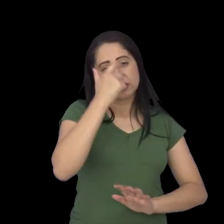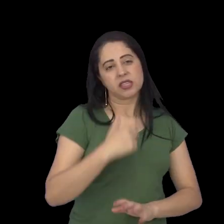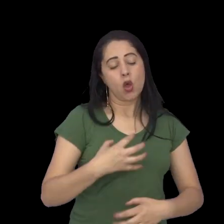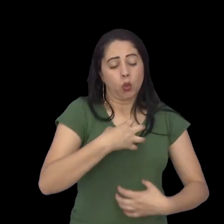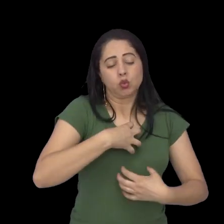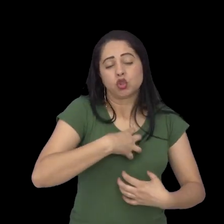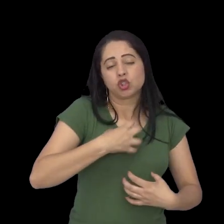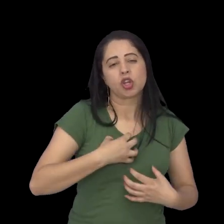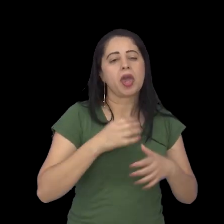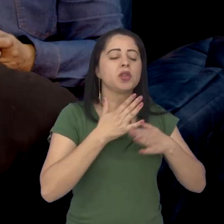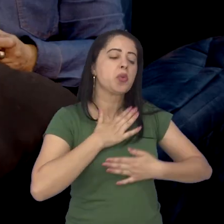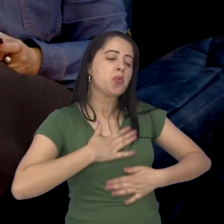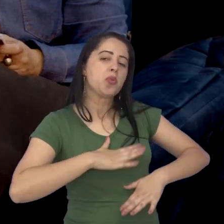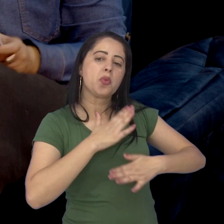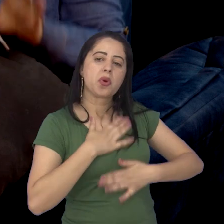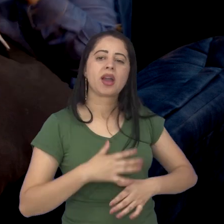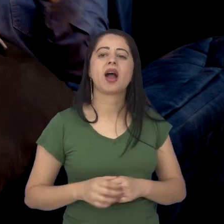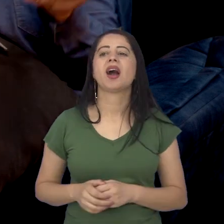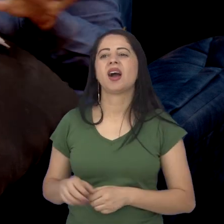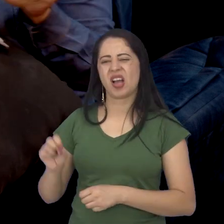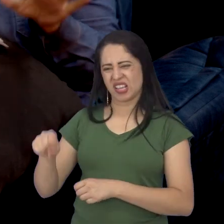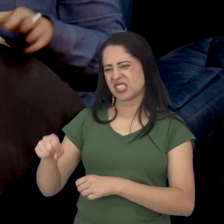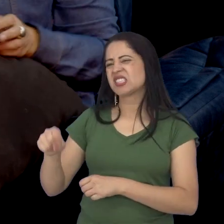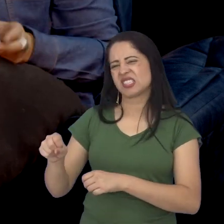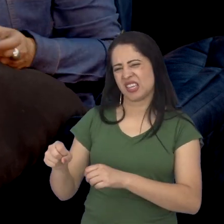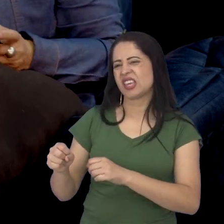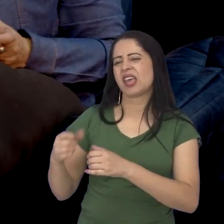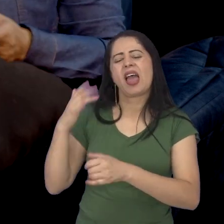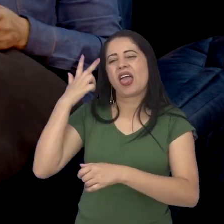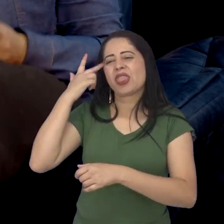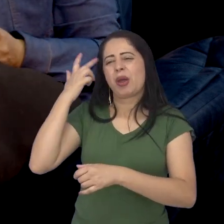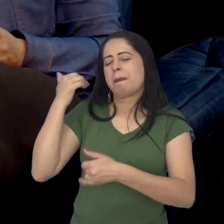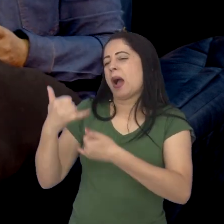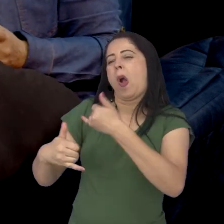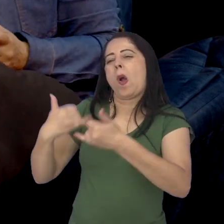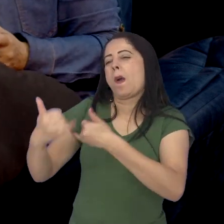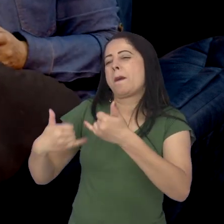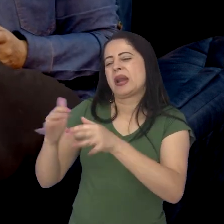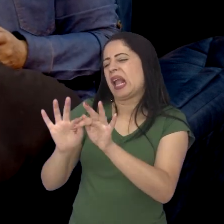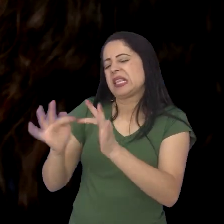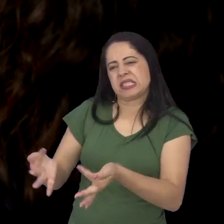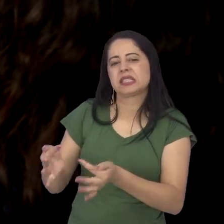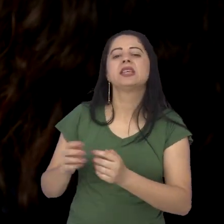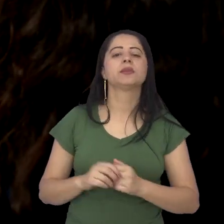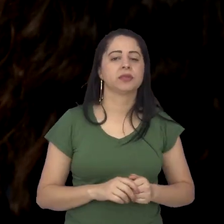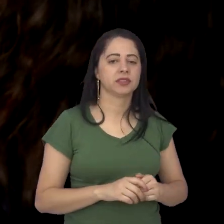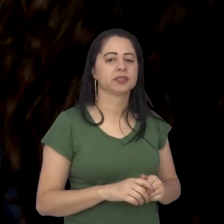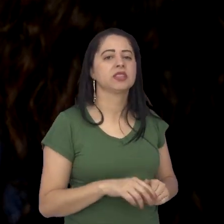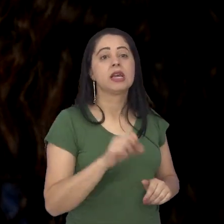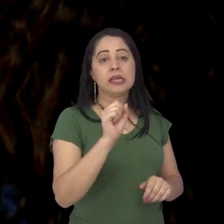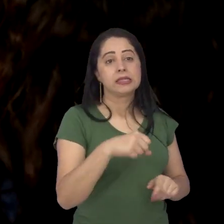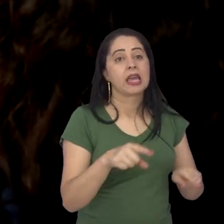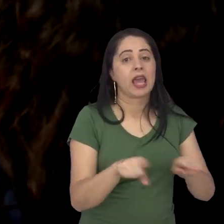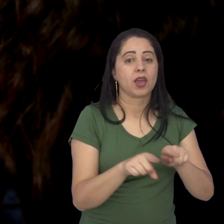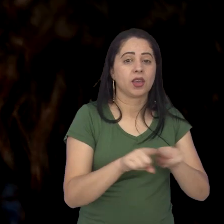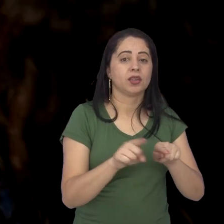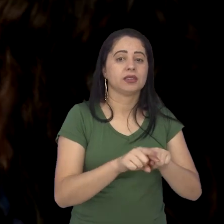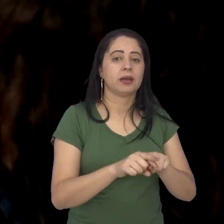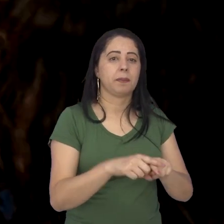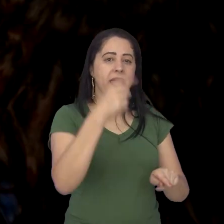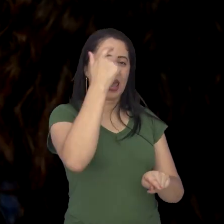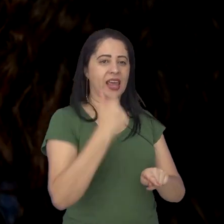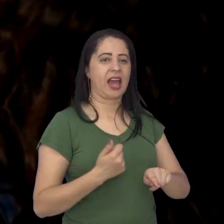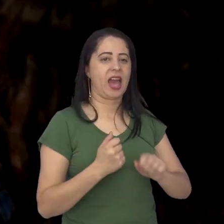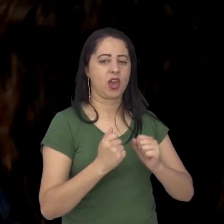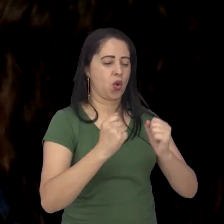gente morava. Das condições ali, né? Do divertimento. Enquanto eu brincava, mas eu me enrolava em mato, eu falava que